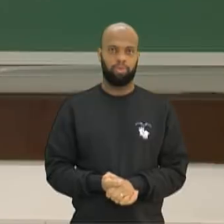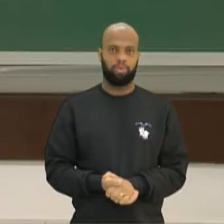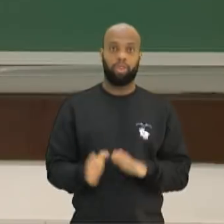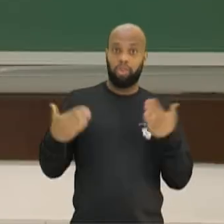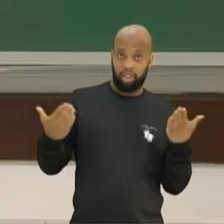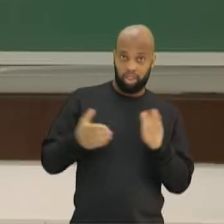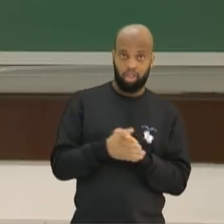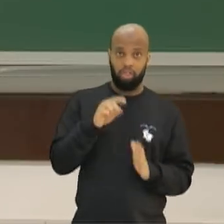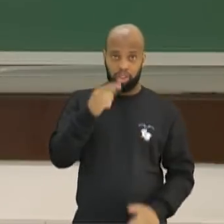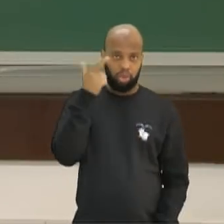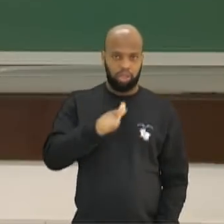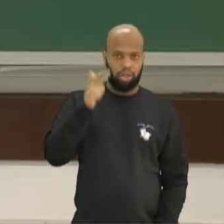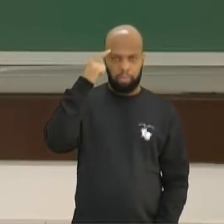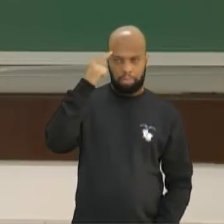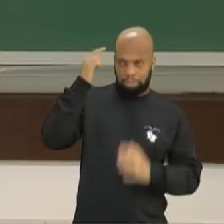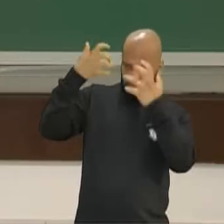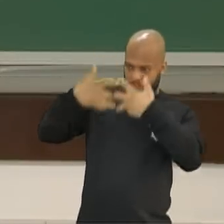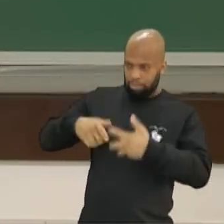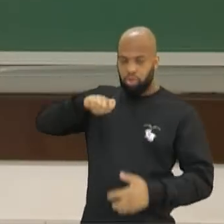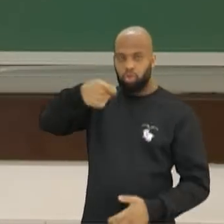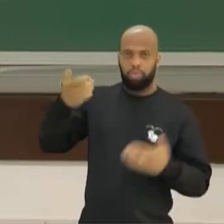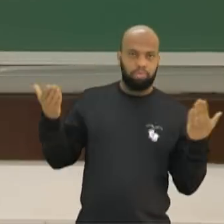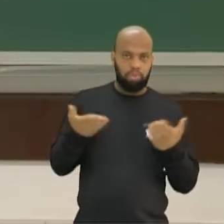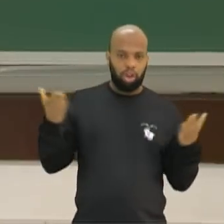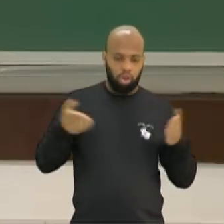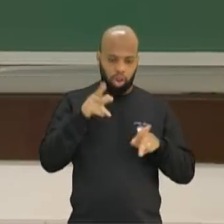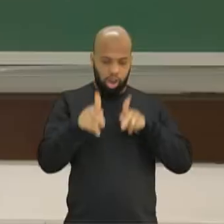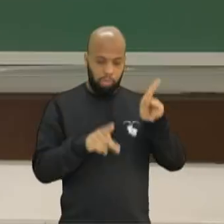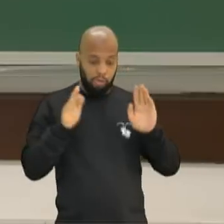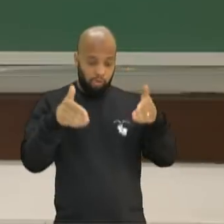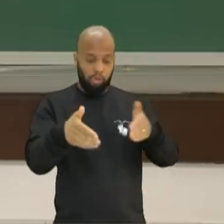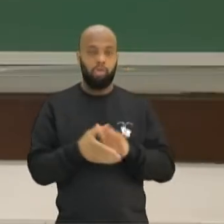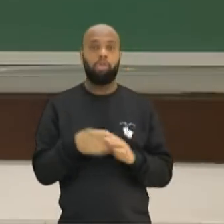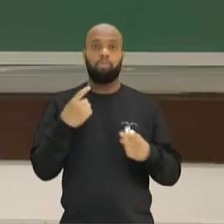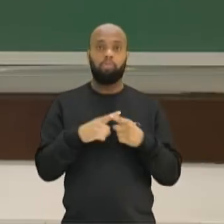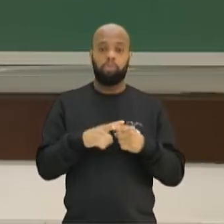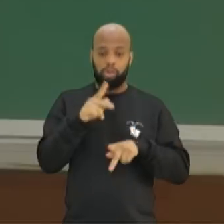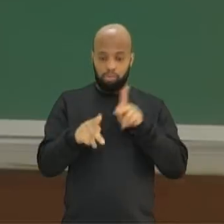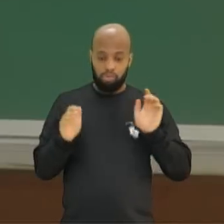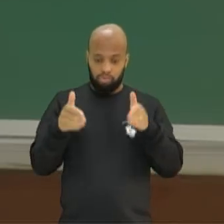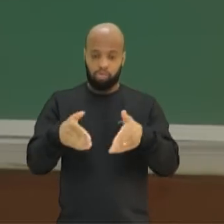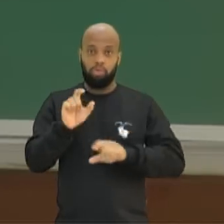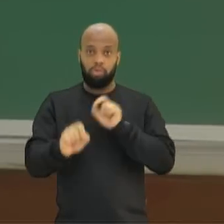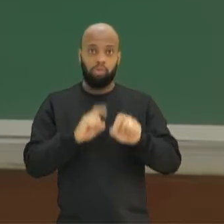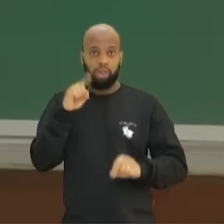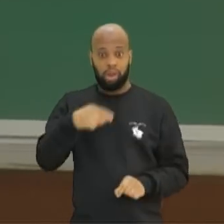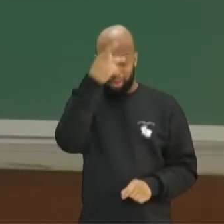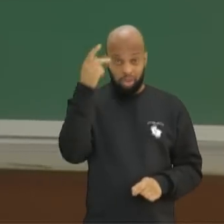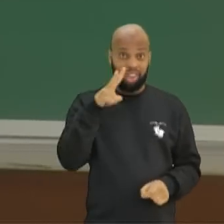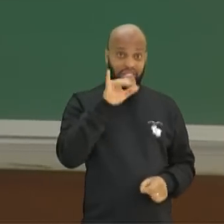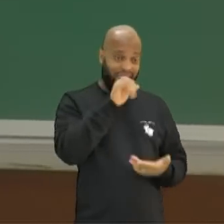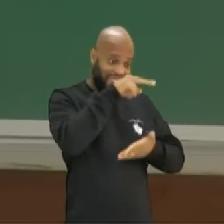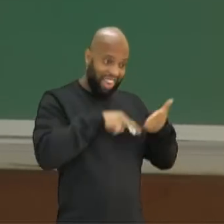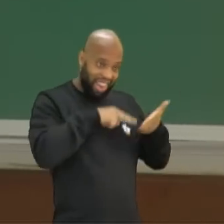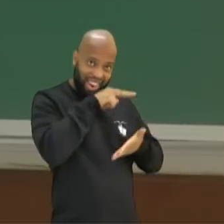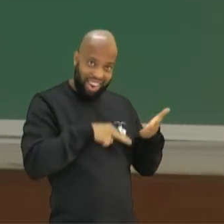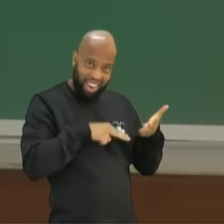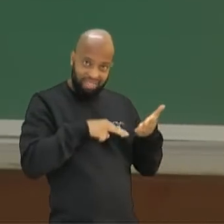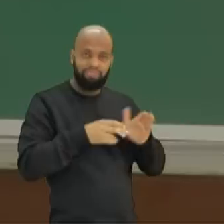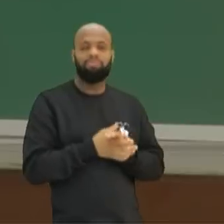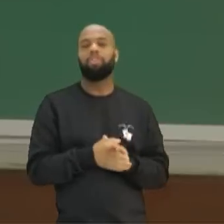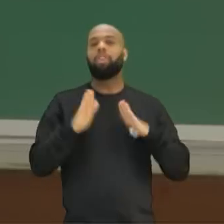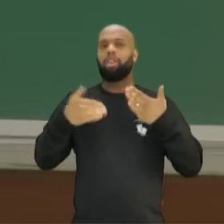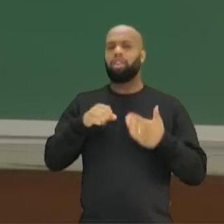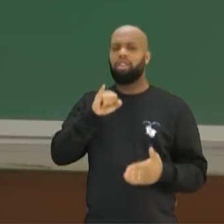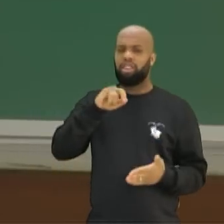E então, conseguiram pensar a respeito desse público-alvo? Lembrando que o público-alvo é o interlocutor. Quando a gente vai escrever um texto,